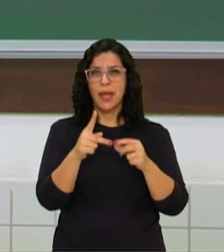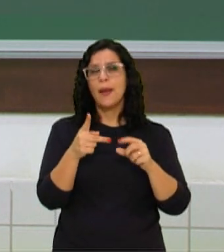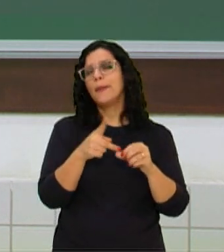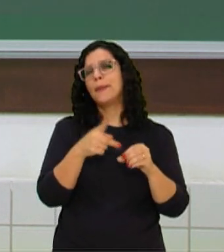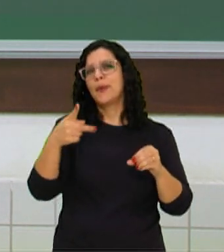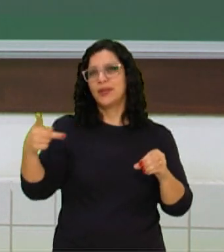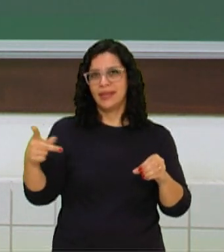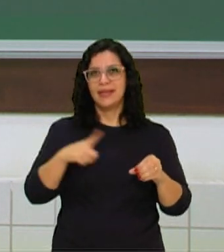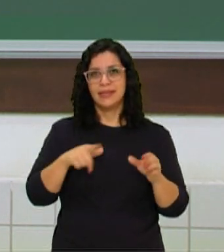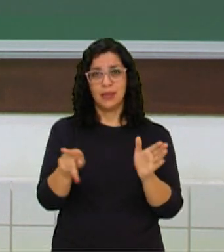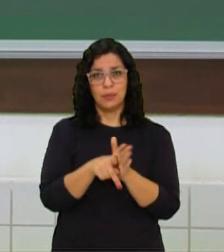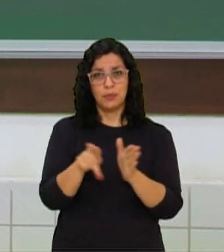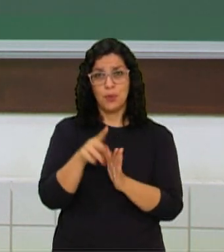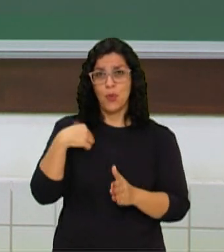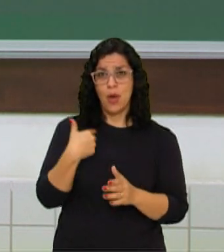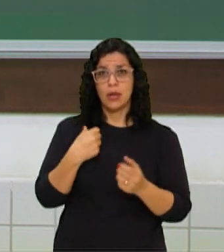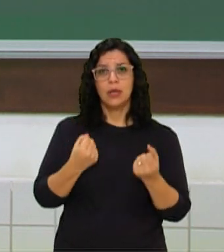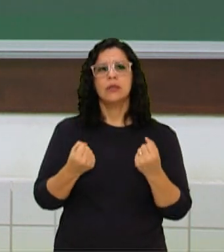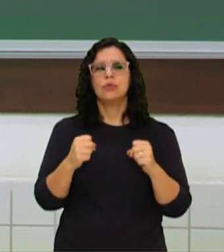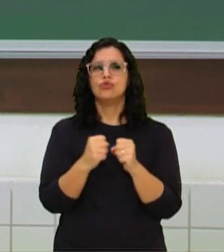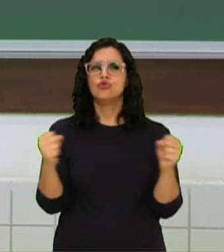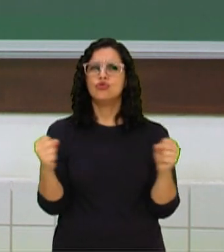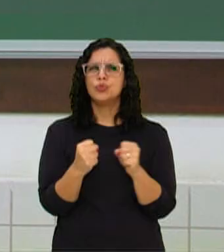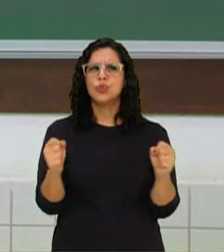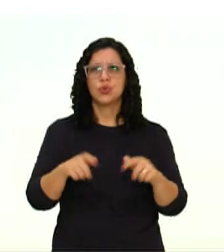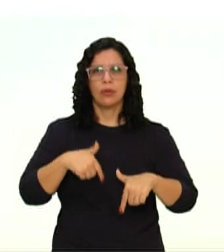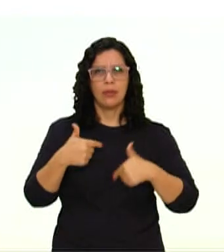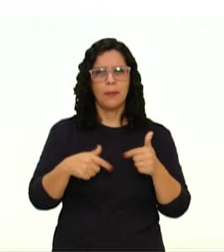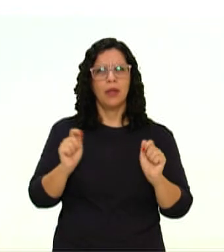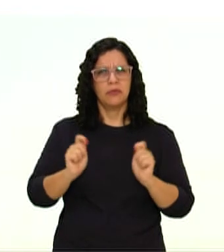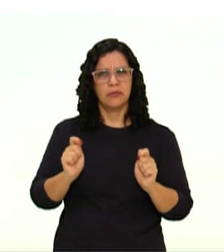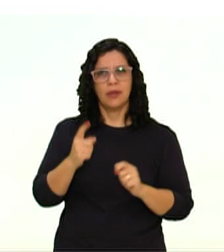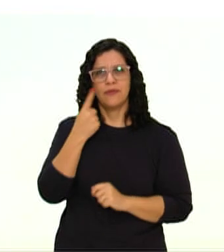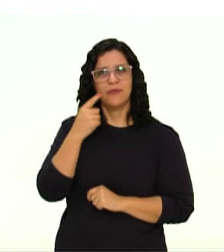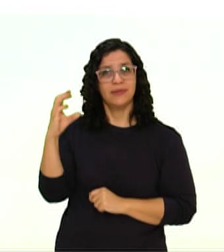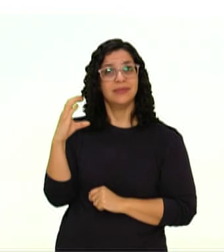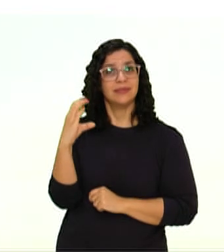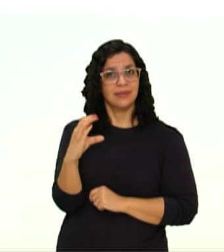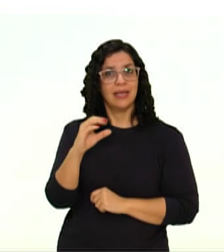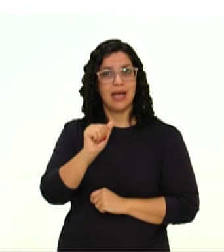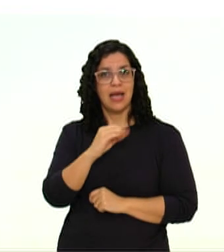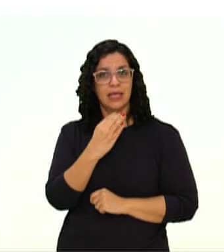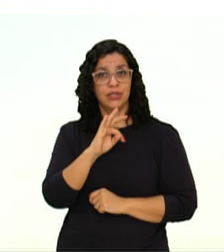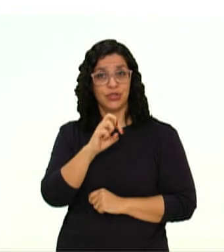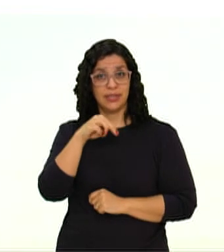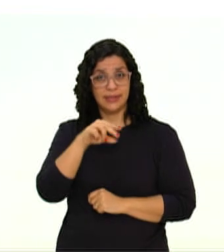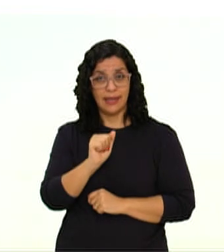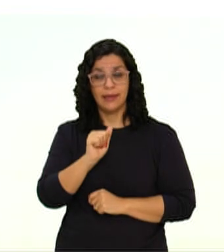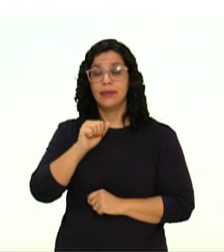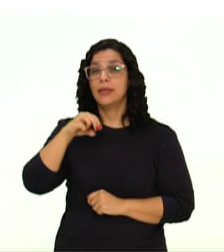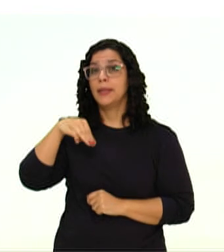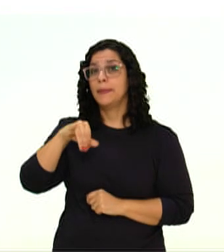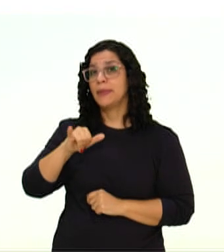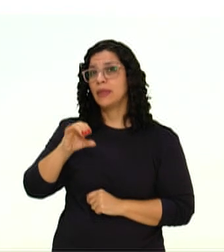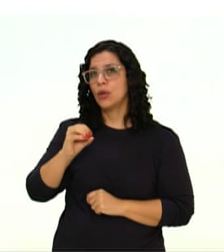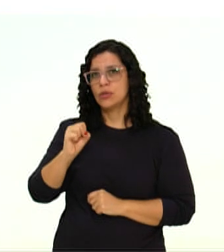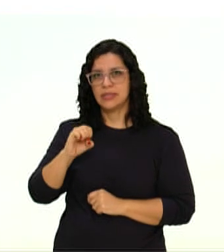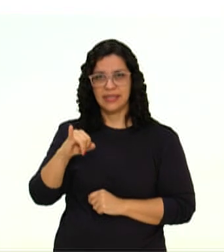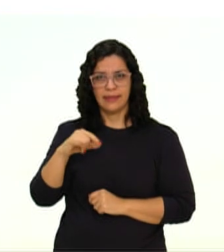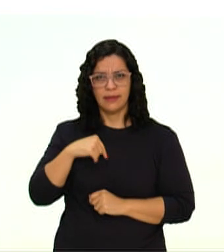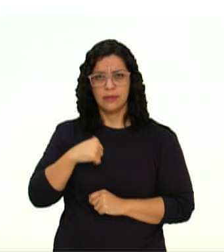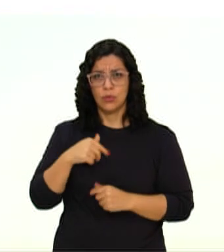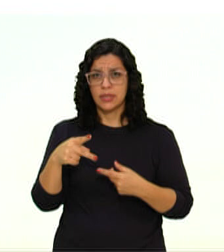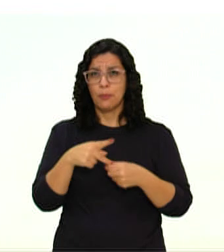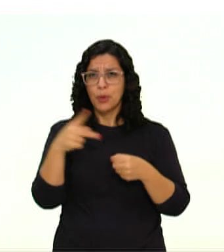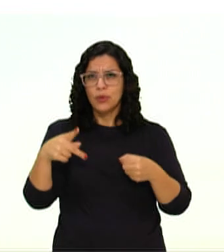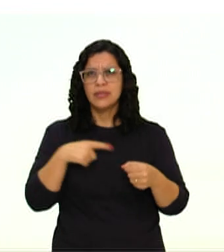proteínas relacionadas ali à contração muscular? Então nós temos ali a letra C, actina e miosina. São duas proteínas que a